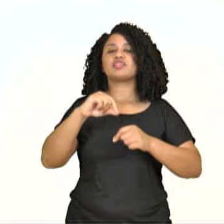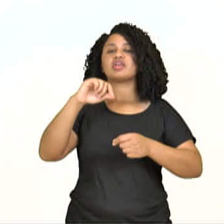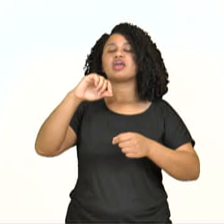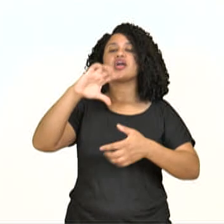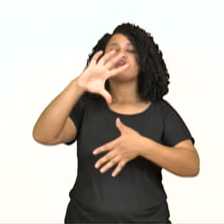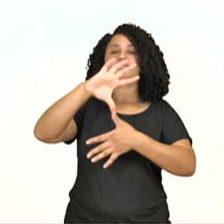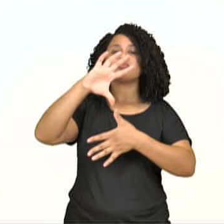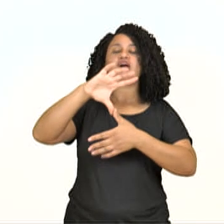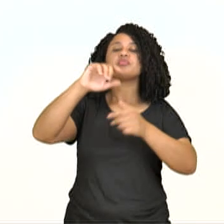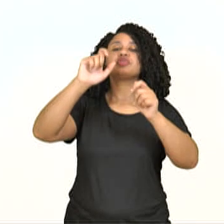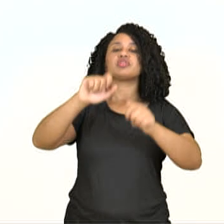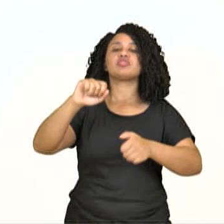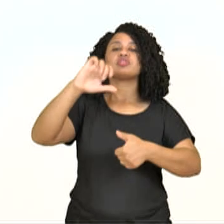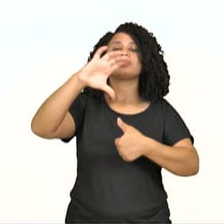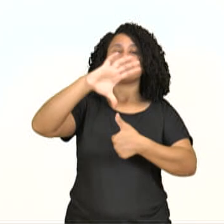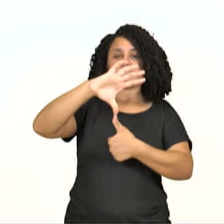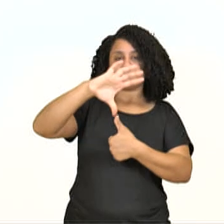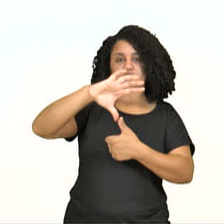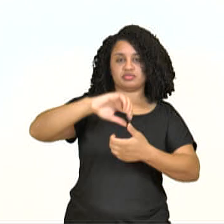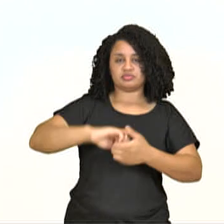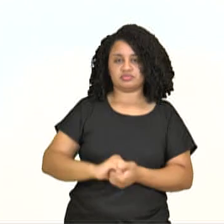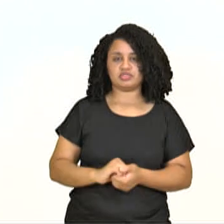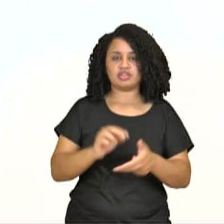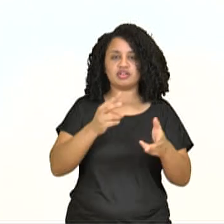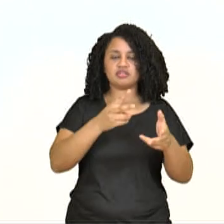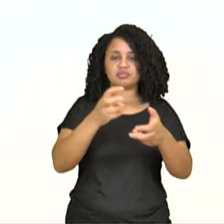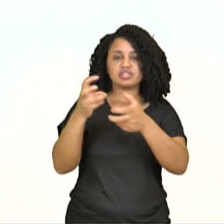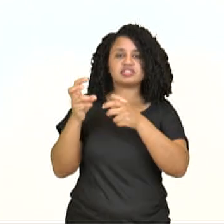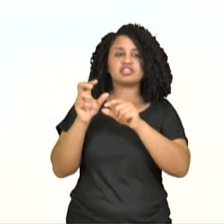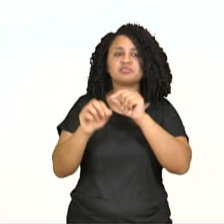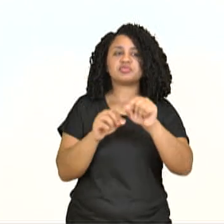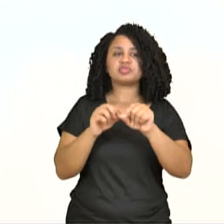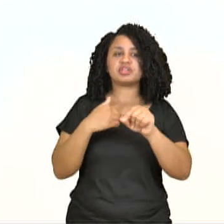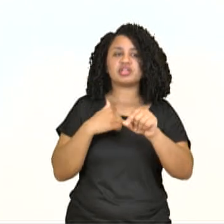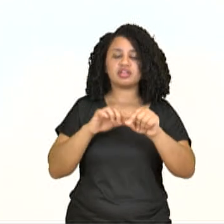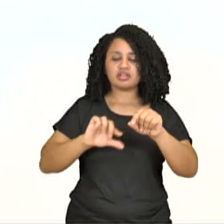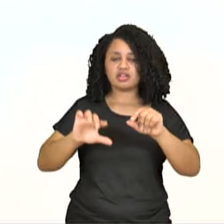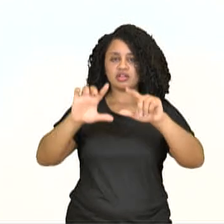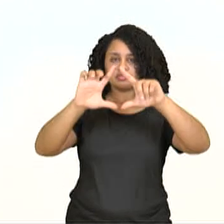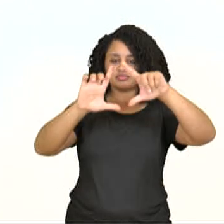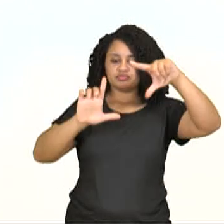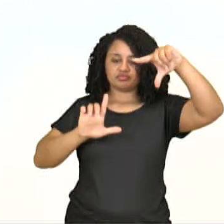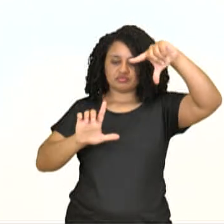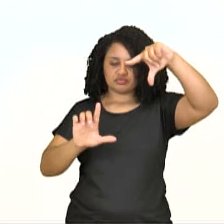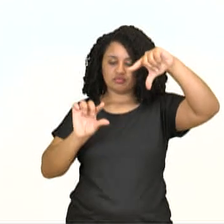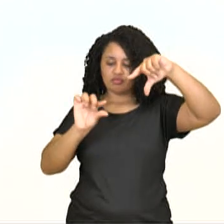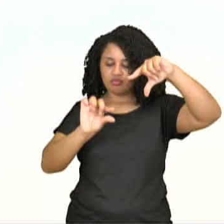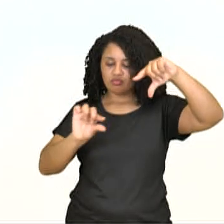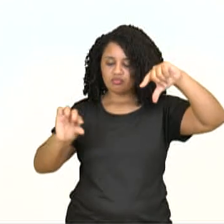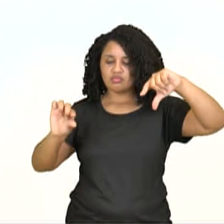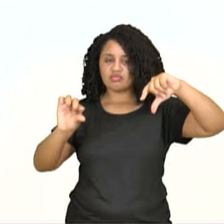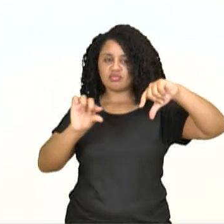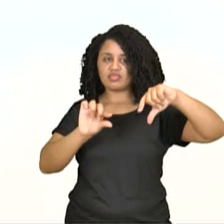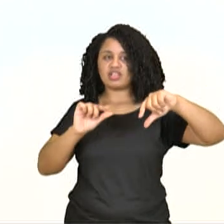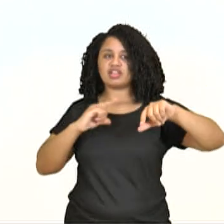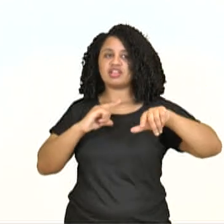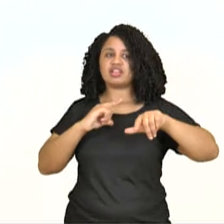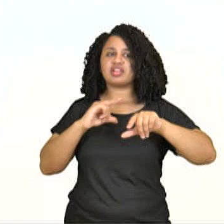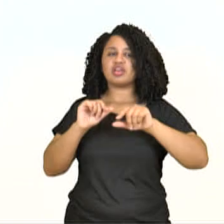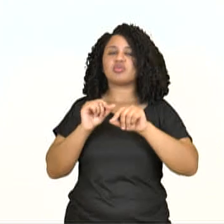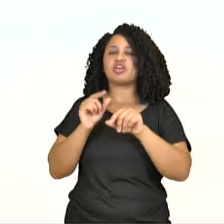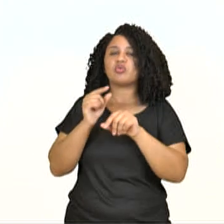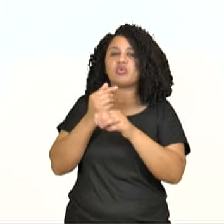com bastante atenção no canto inferior, onde nós temos aqui no inferior direito, nós temos uma pequena ponta da Rosa